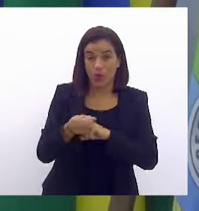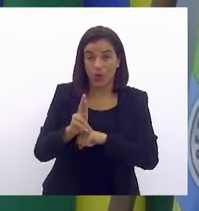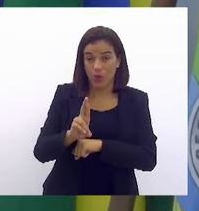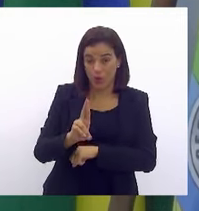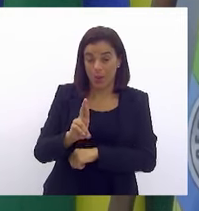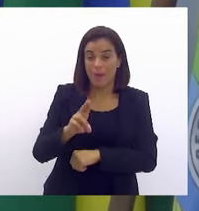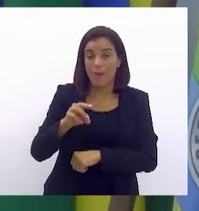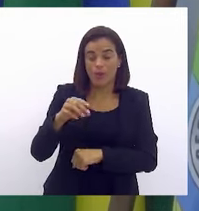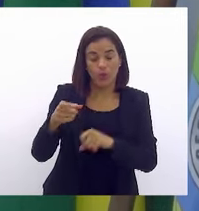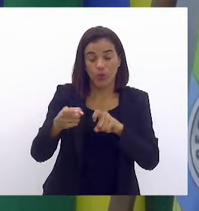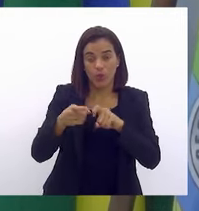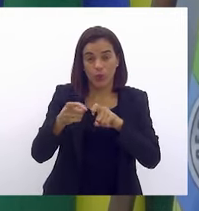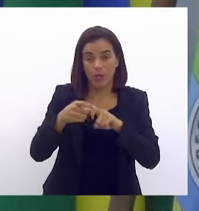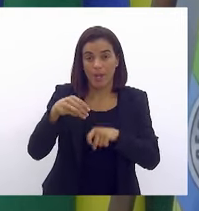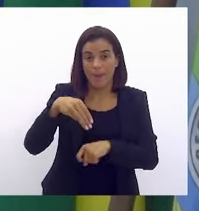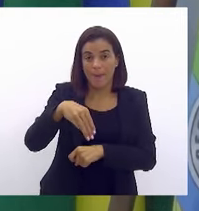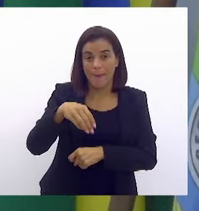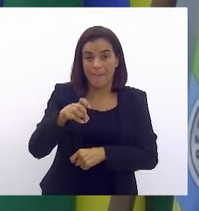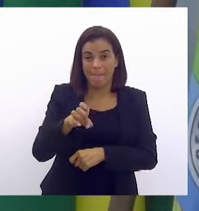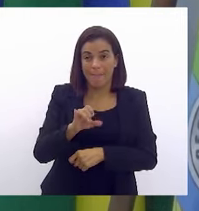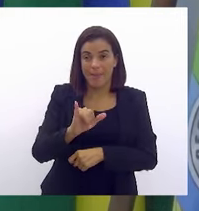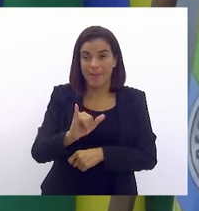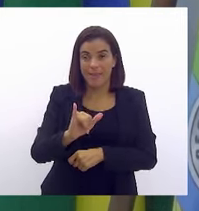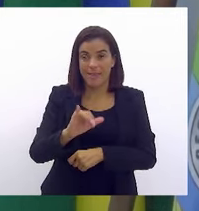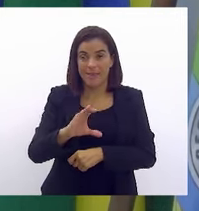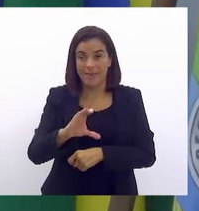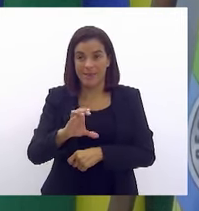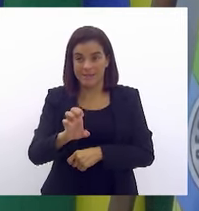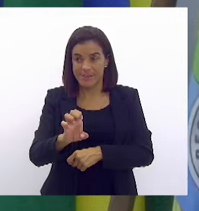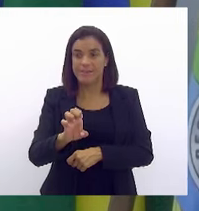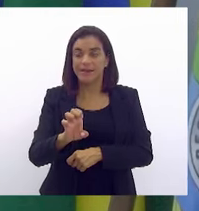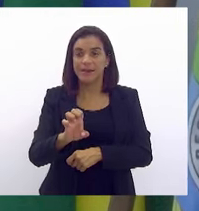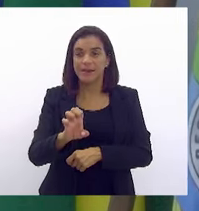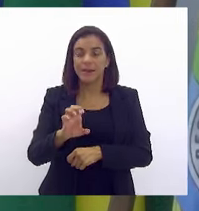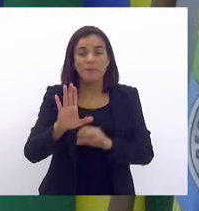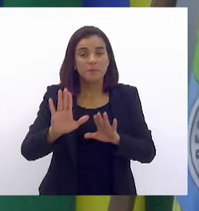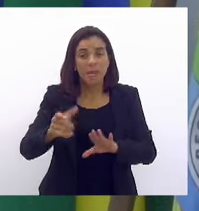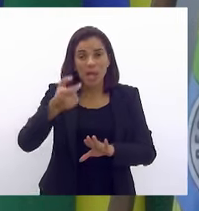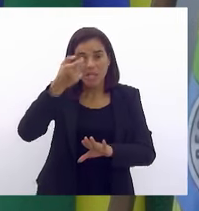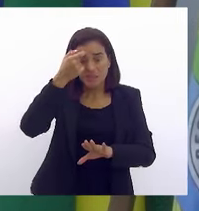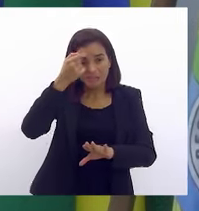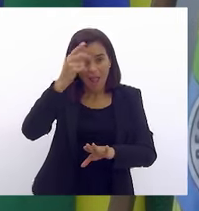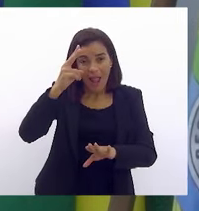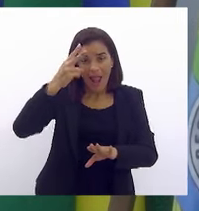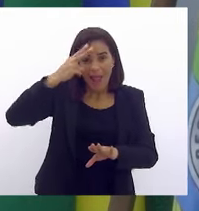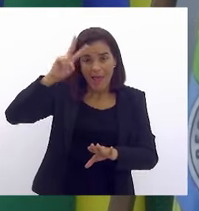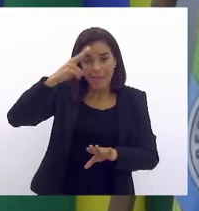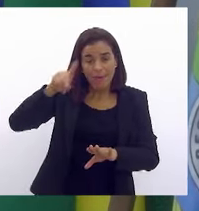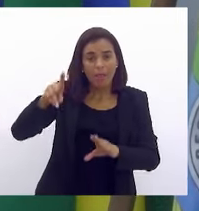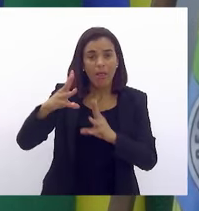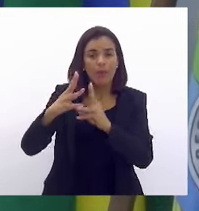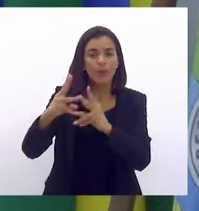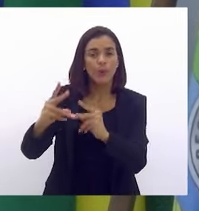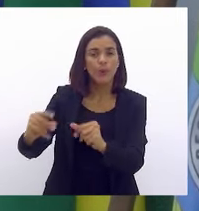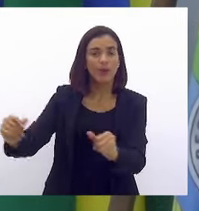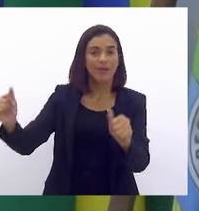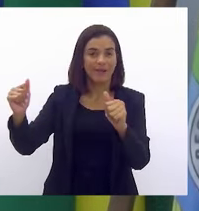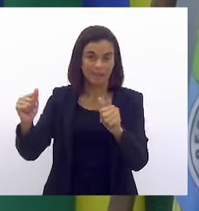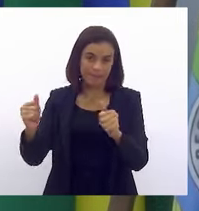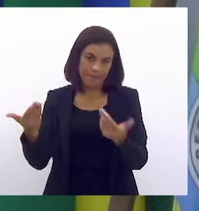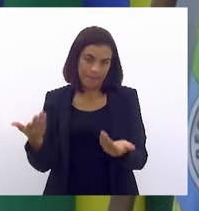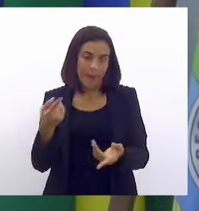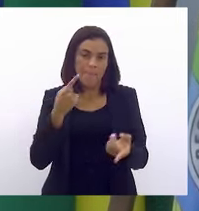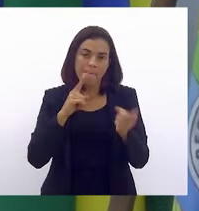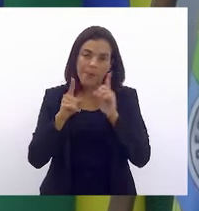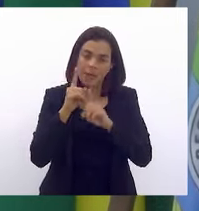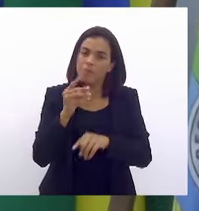pessoas até tentam levar a luta dela, mas a memória de doutora May não se fala. Então, Maricá poderia